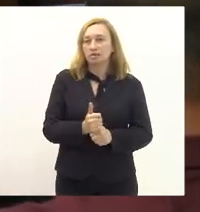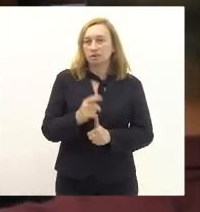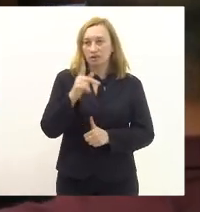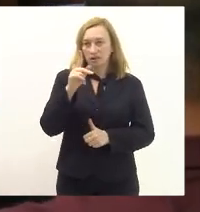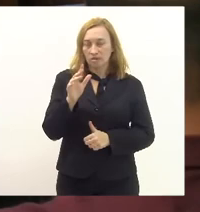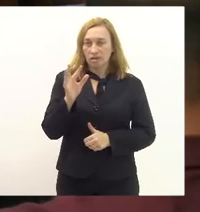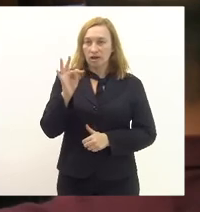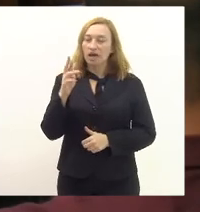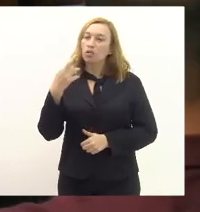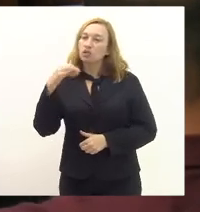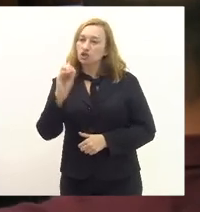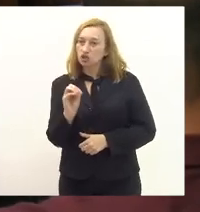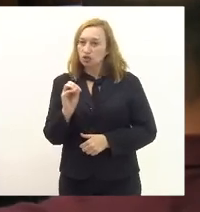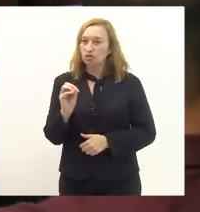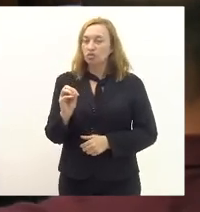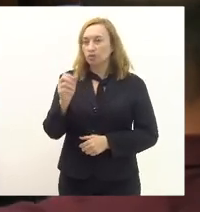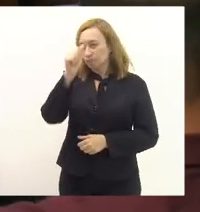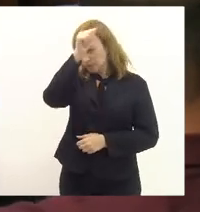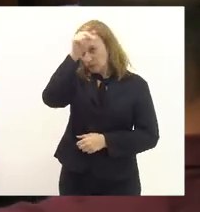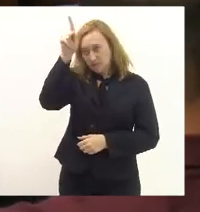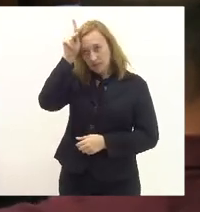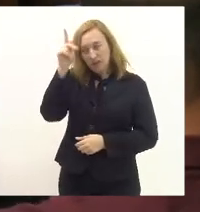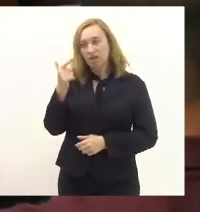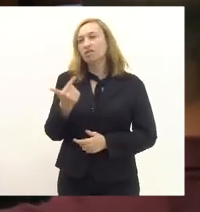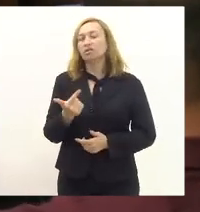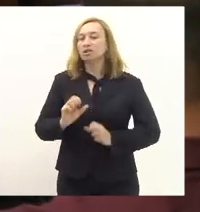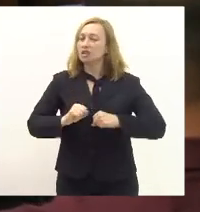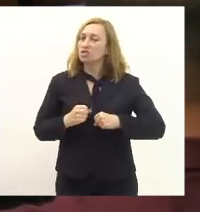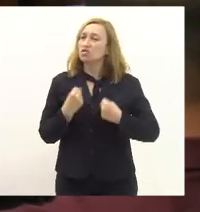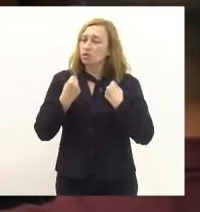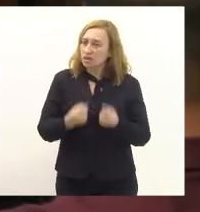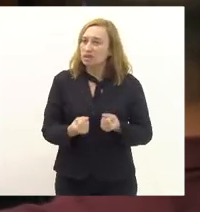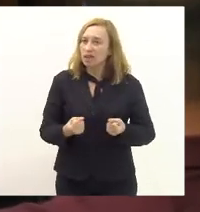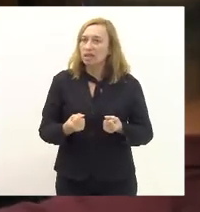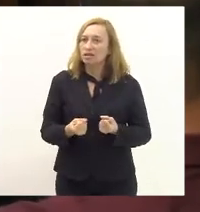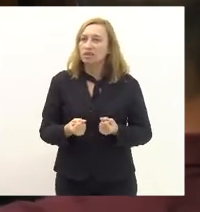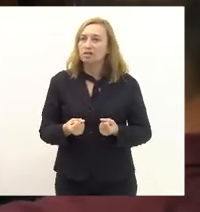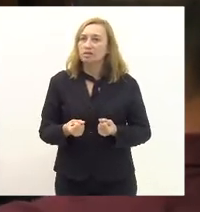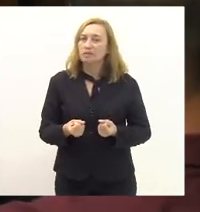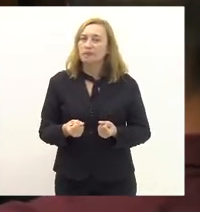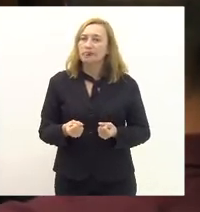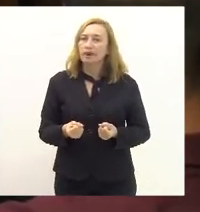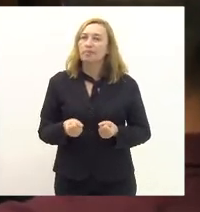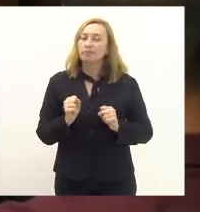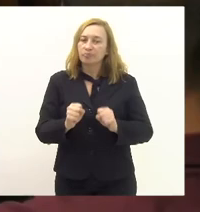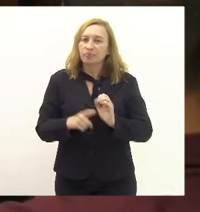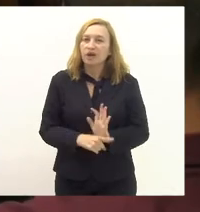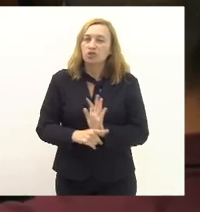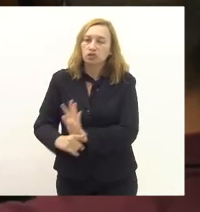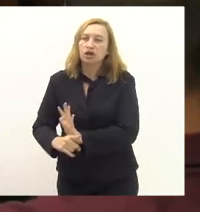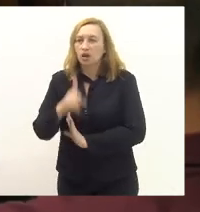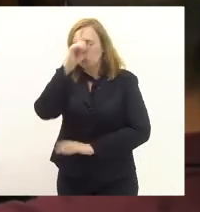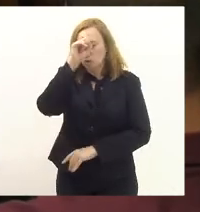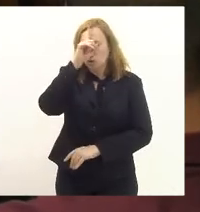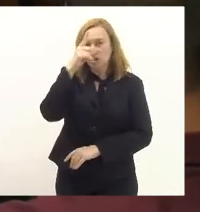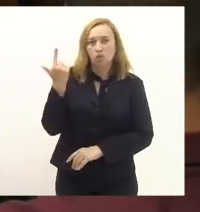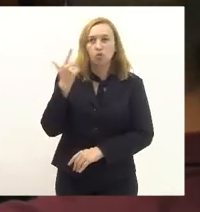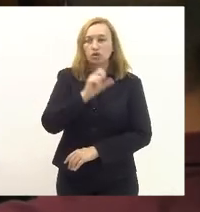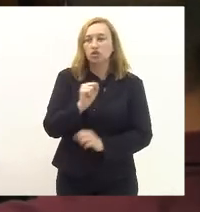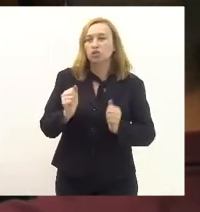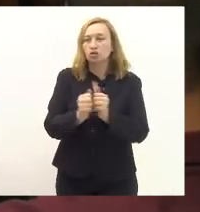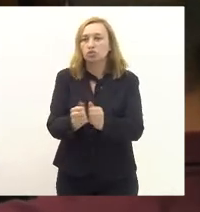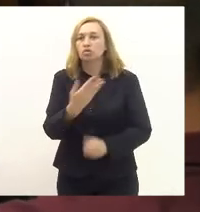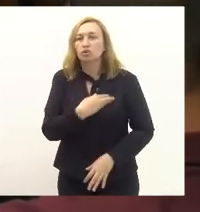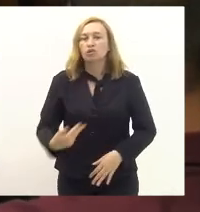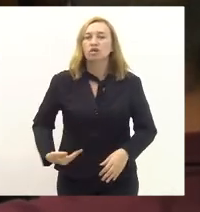Garotinho não tem medidos e esforços para poder ajudar esse hospital e conseguiu, junto ao governo